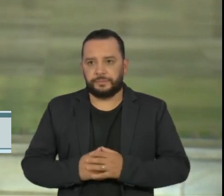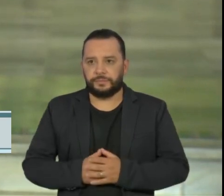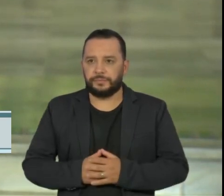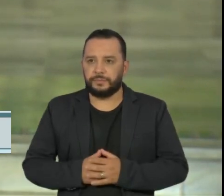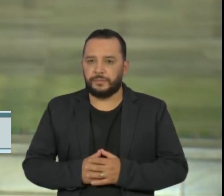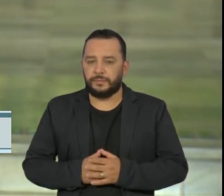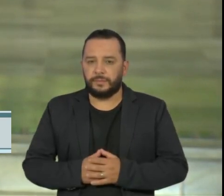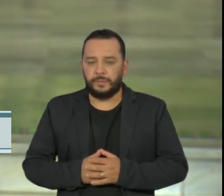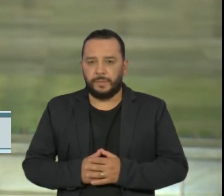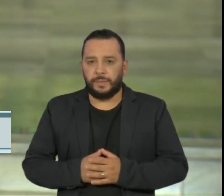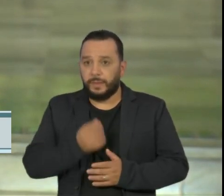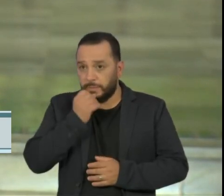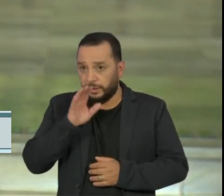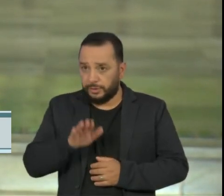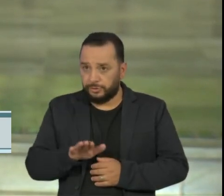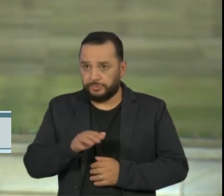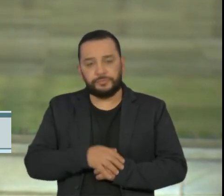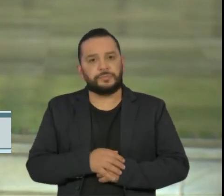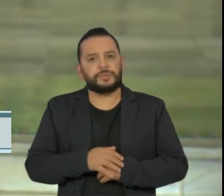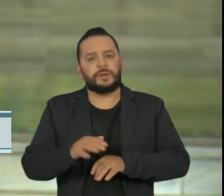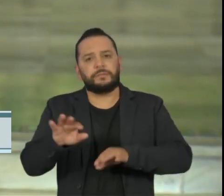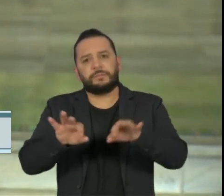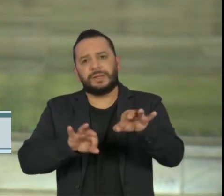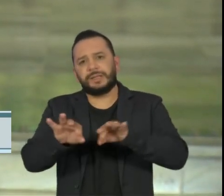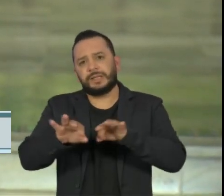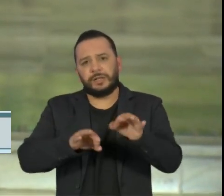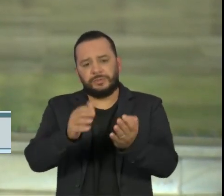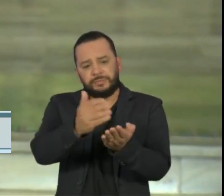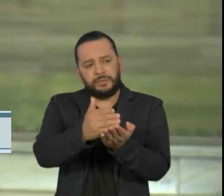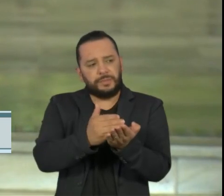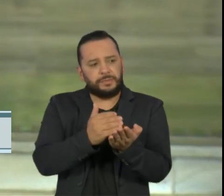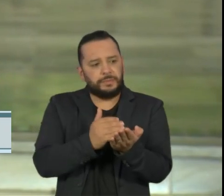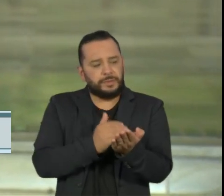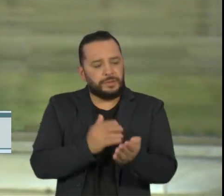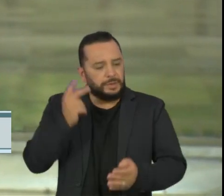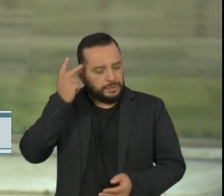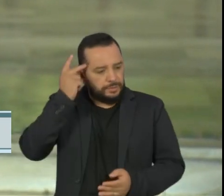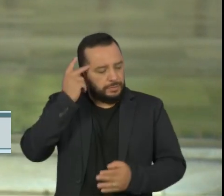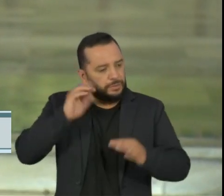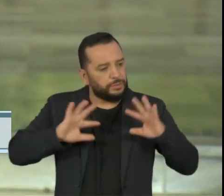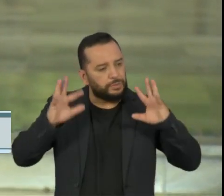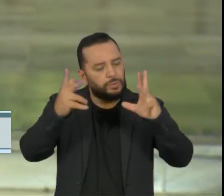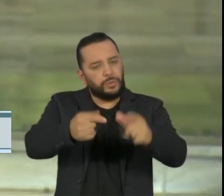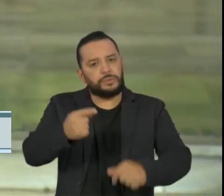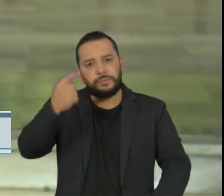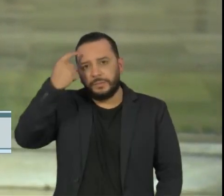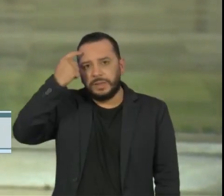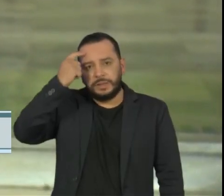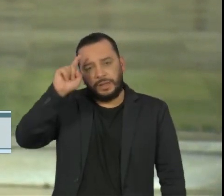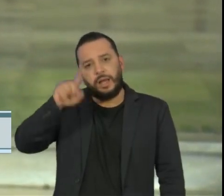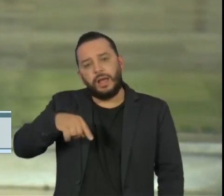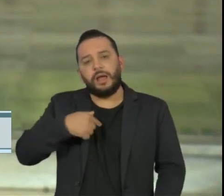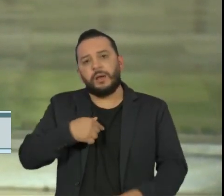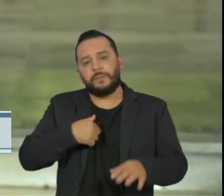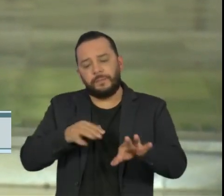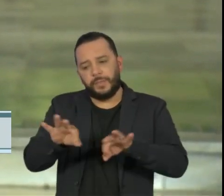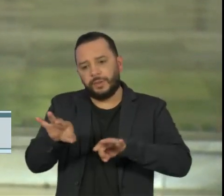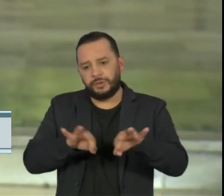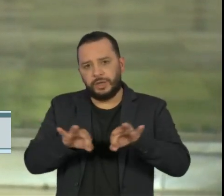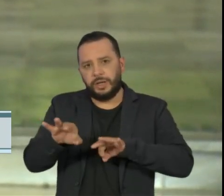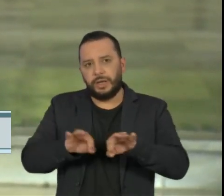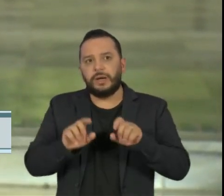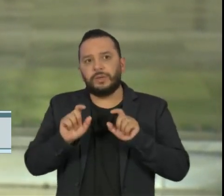tarde. Quando foi apresentado o Plano São Paulo, todos esperavam que fosse um plano progressivo